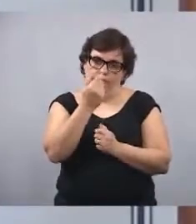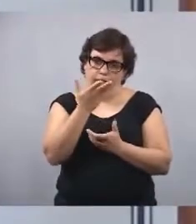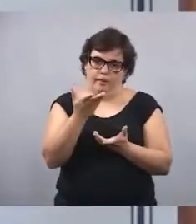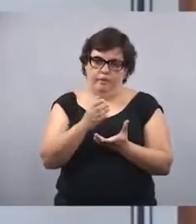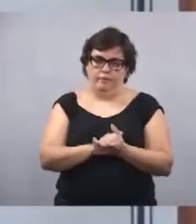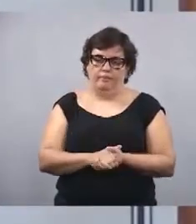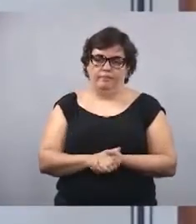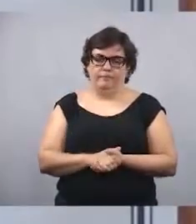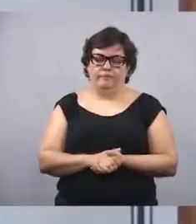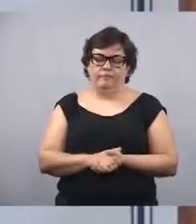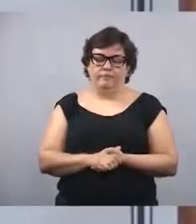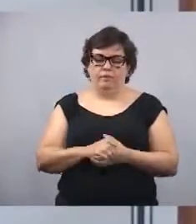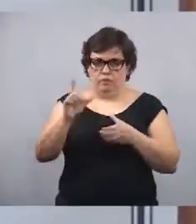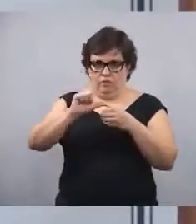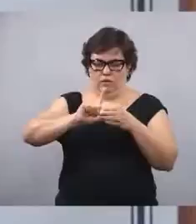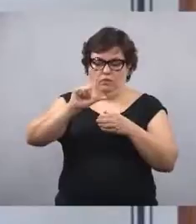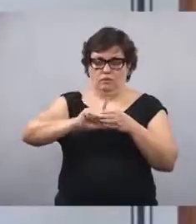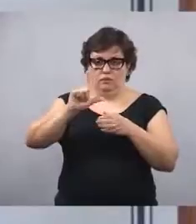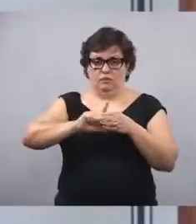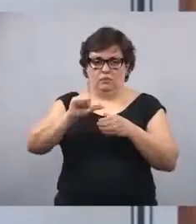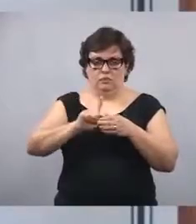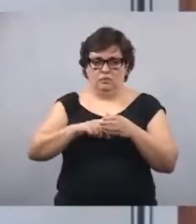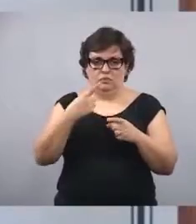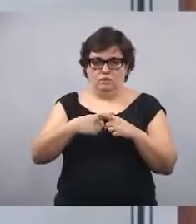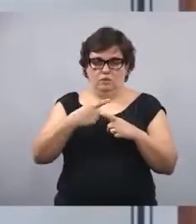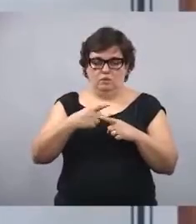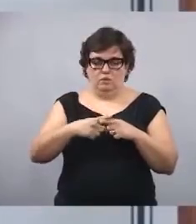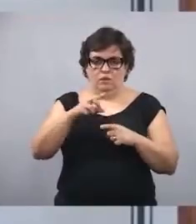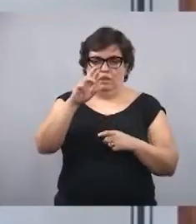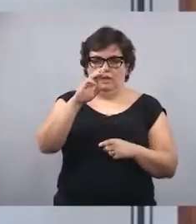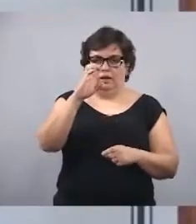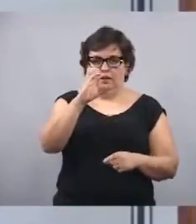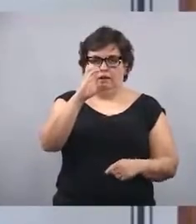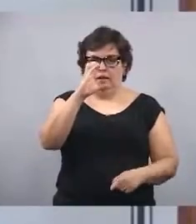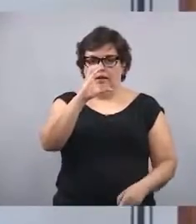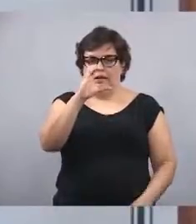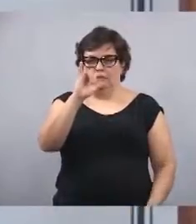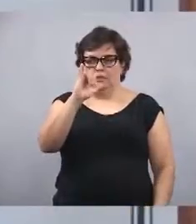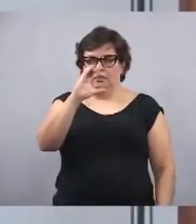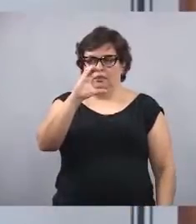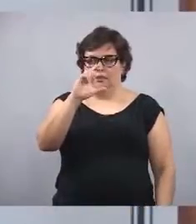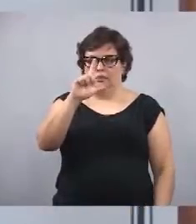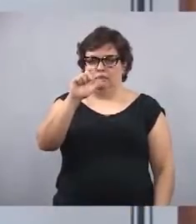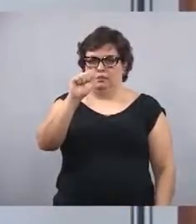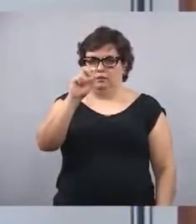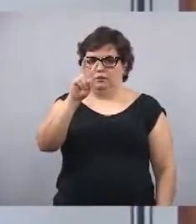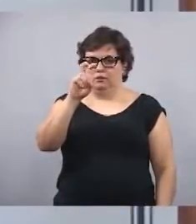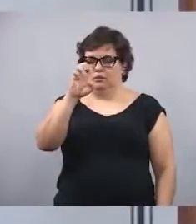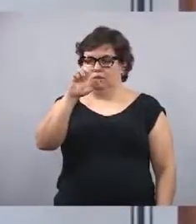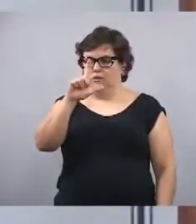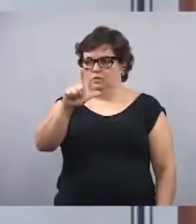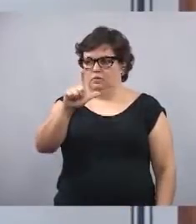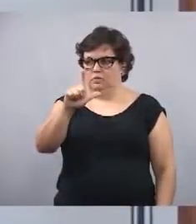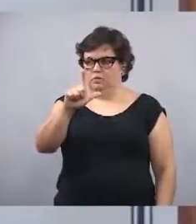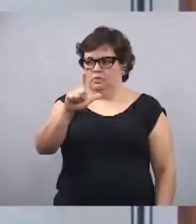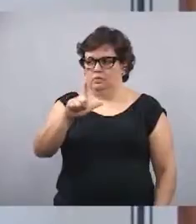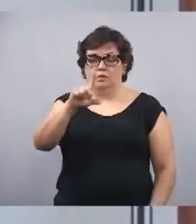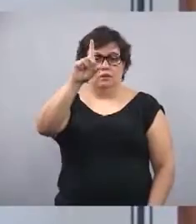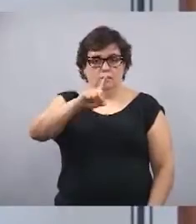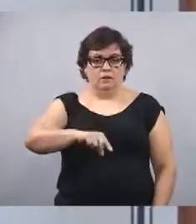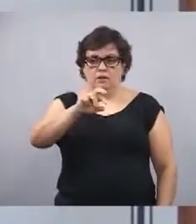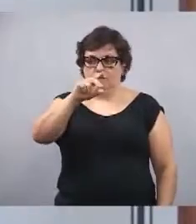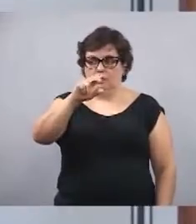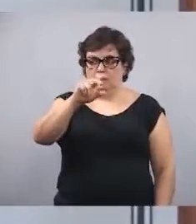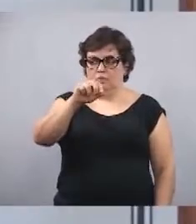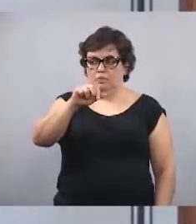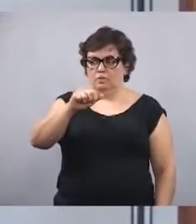lixo. Essa é a grande verdade, essa é a grande verdade. Então, está na hora de se dar uma